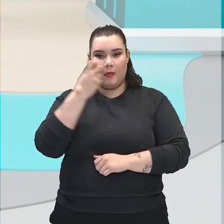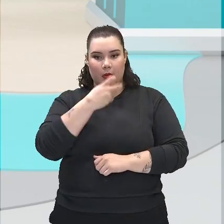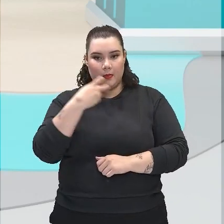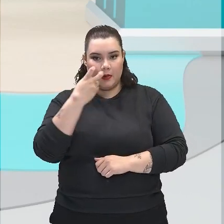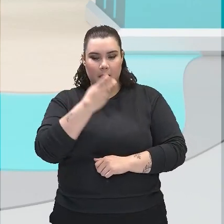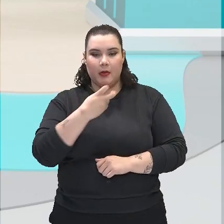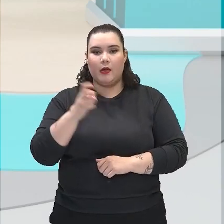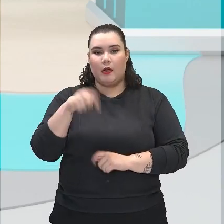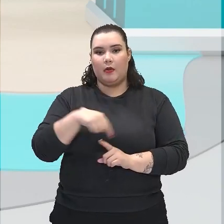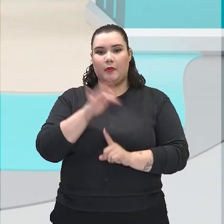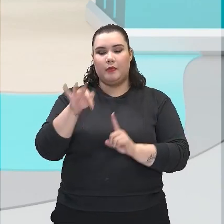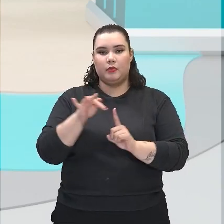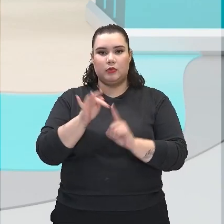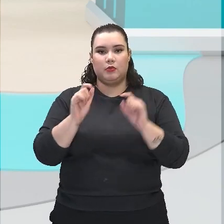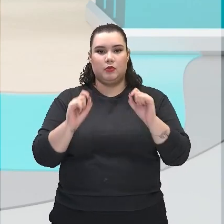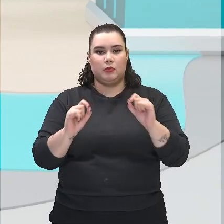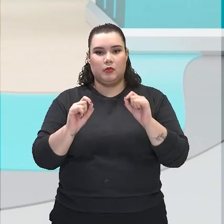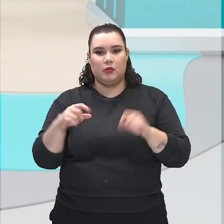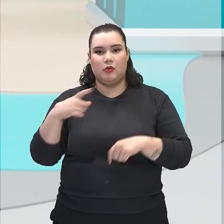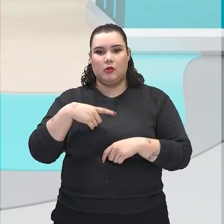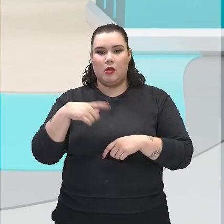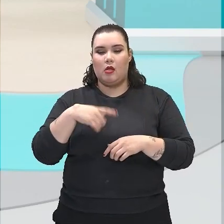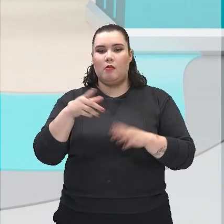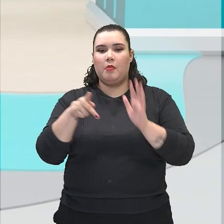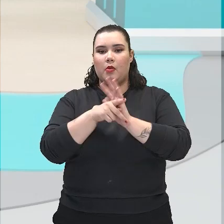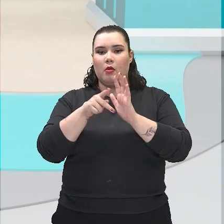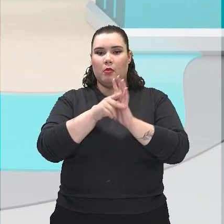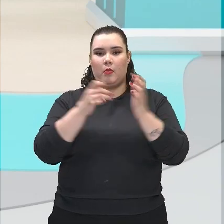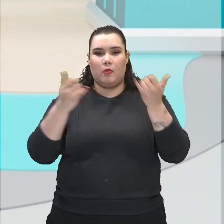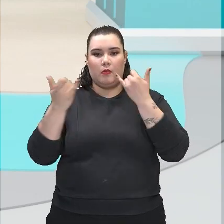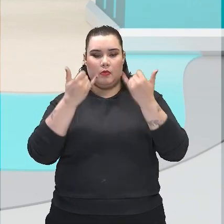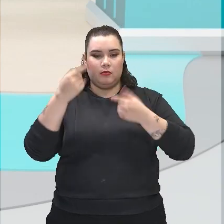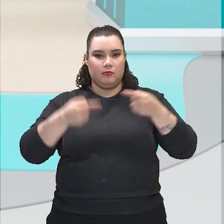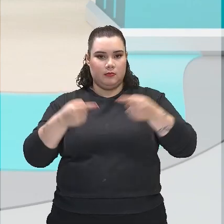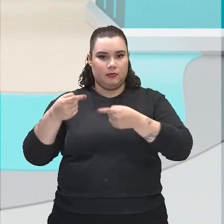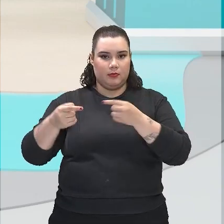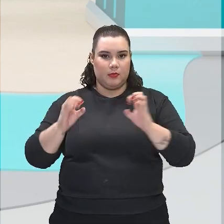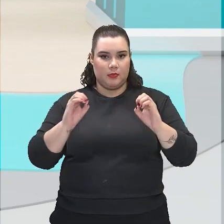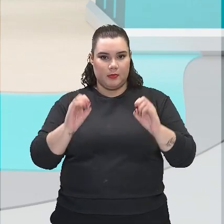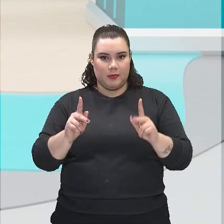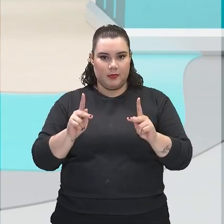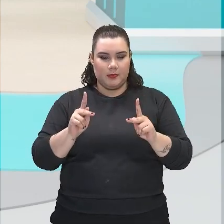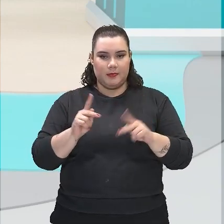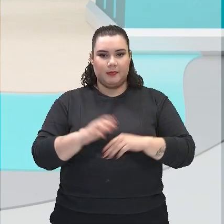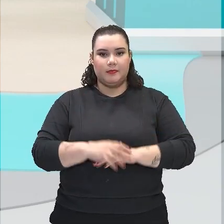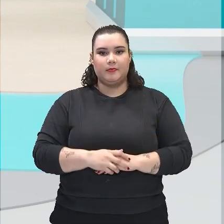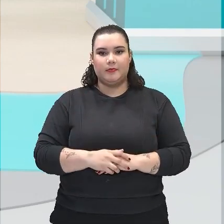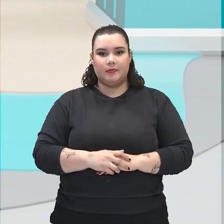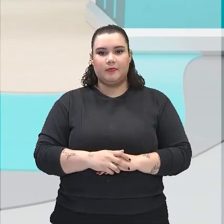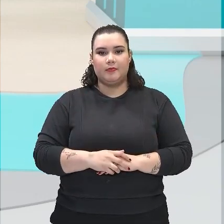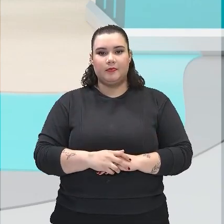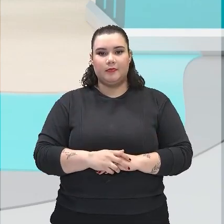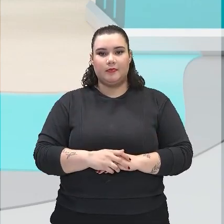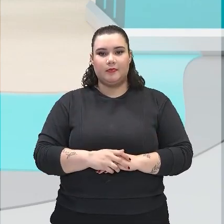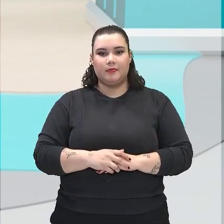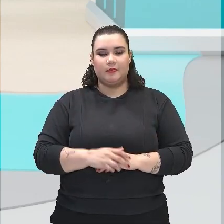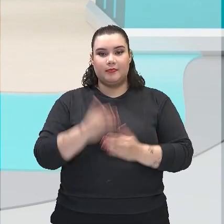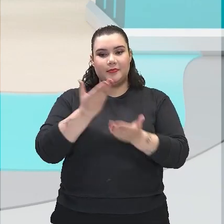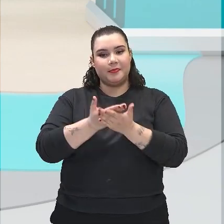tem essa função aí de fazer essa troca de ideias, de discutir pontos de vista. Ok?